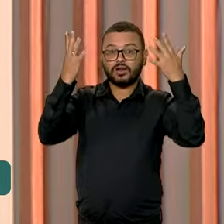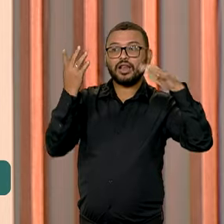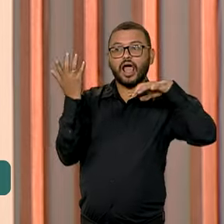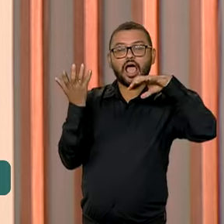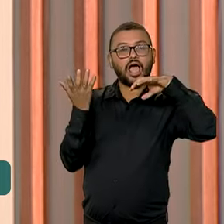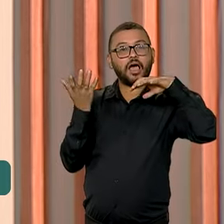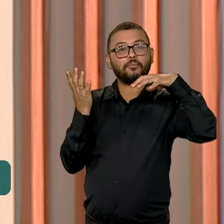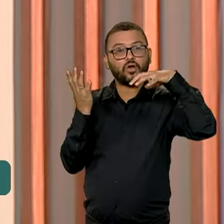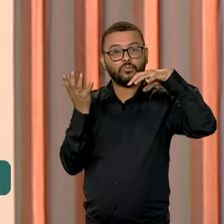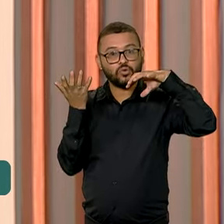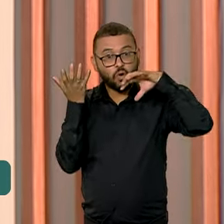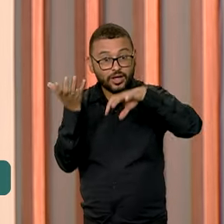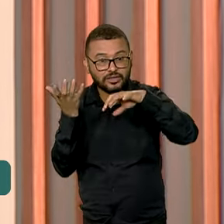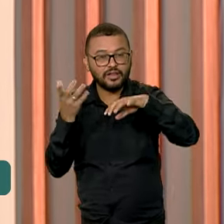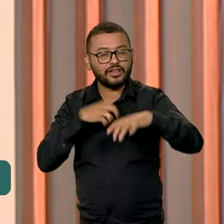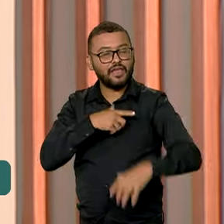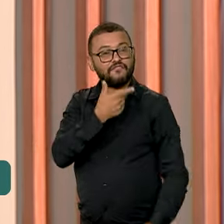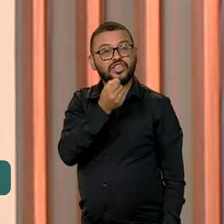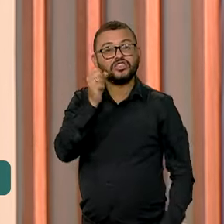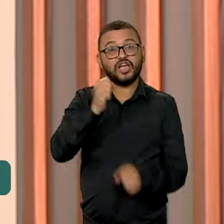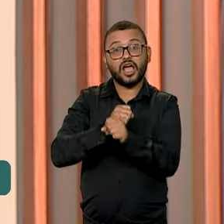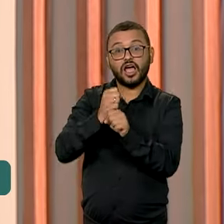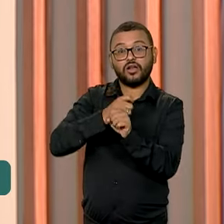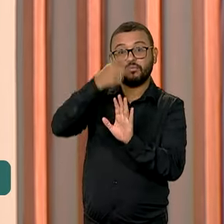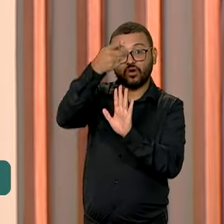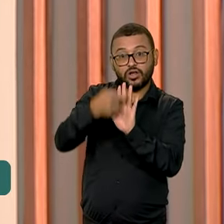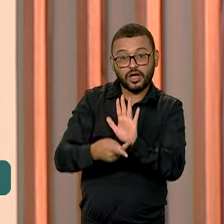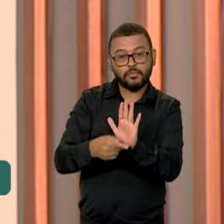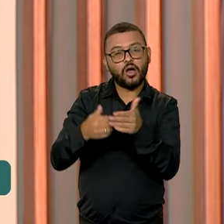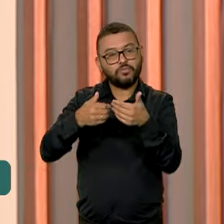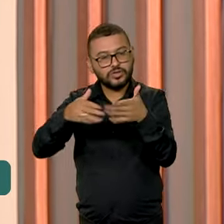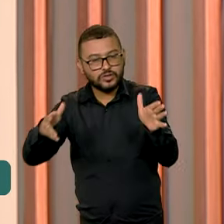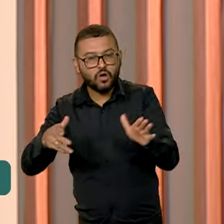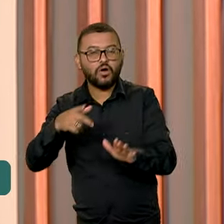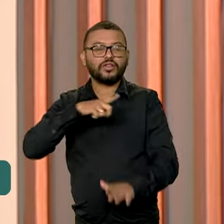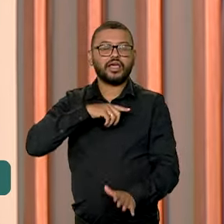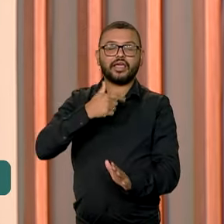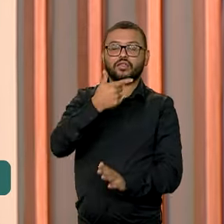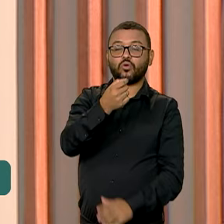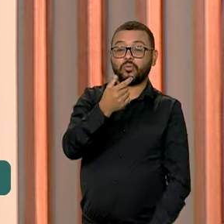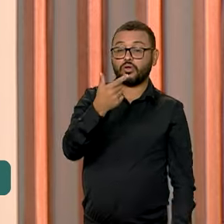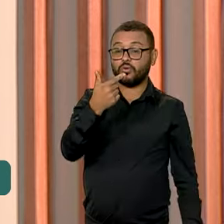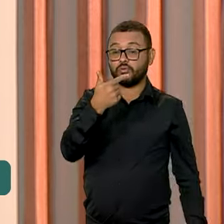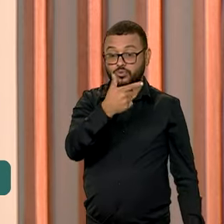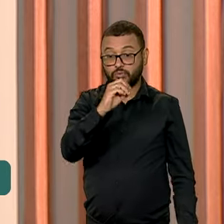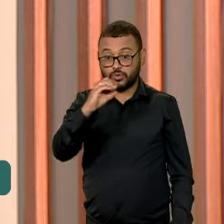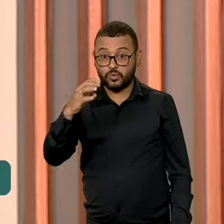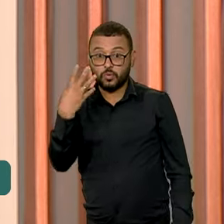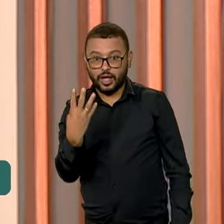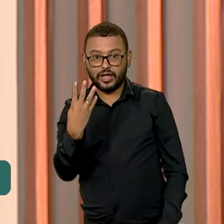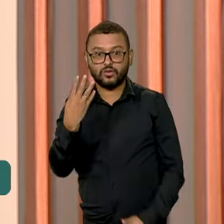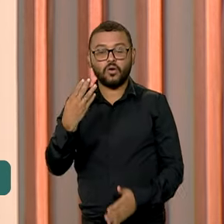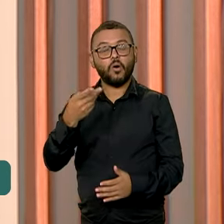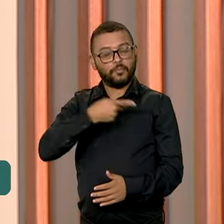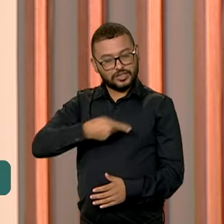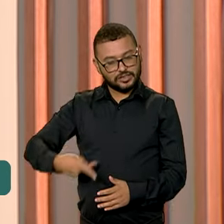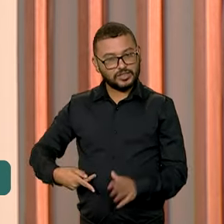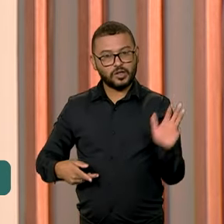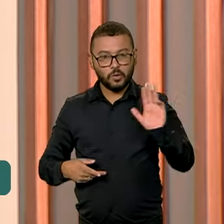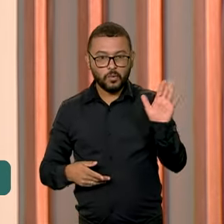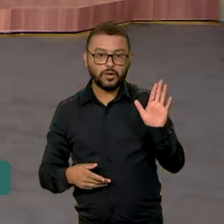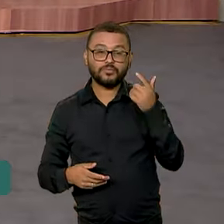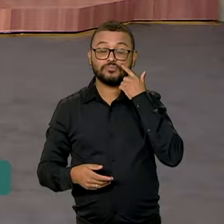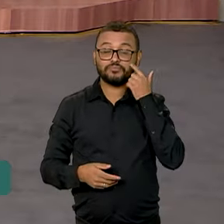Congresso Nacional em comemoração aos 20 anos do programa, lançado em 2004, no primeiro mandato do presidente